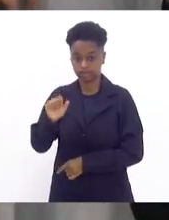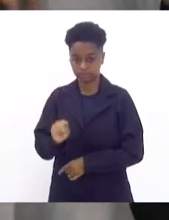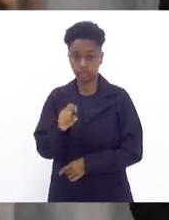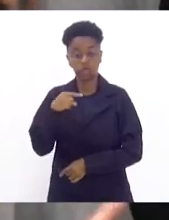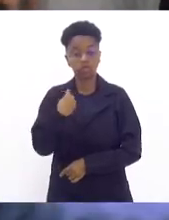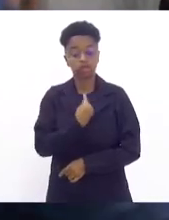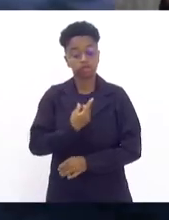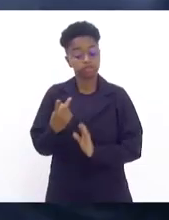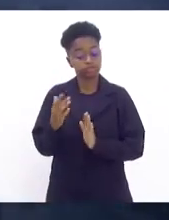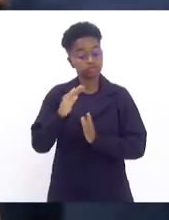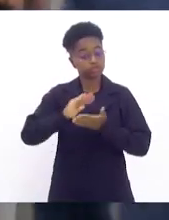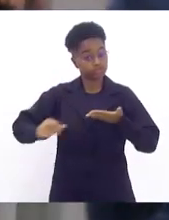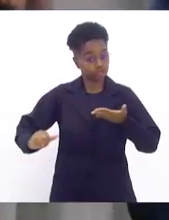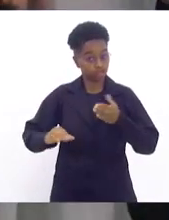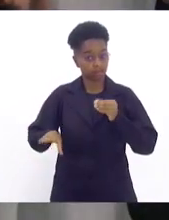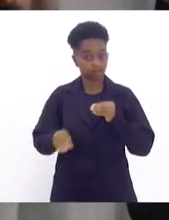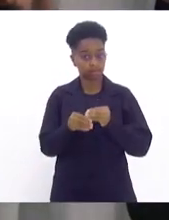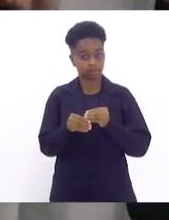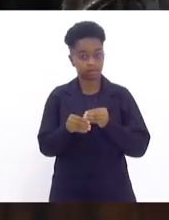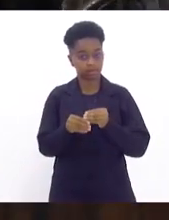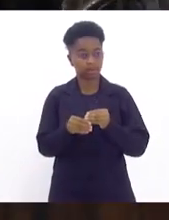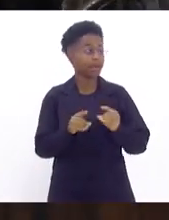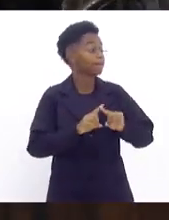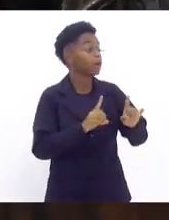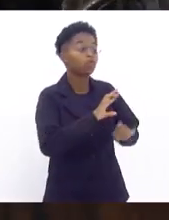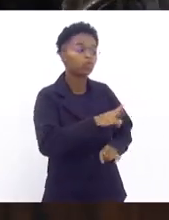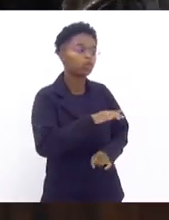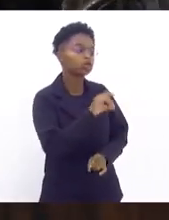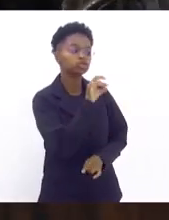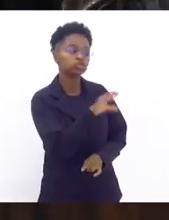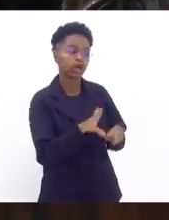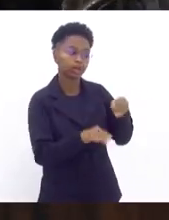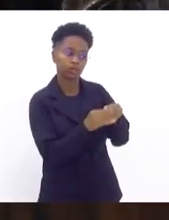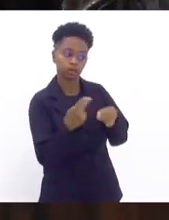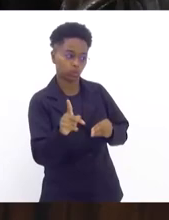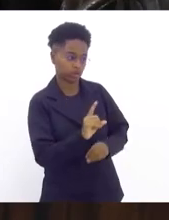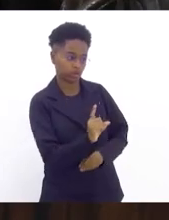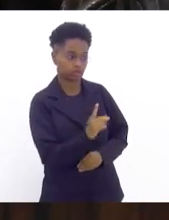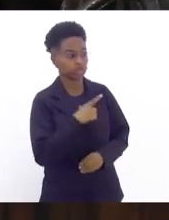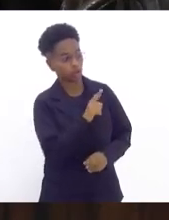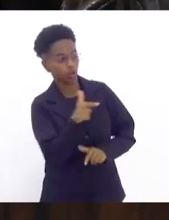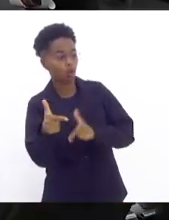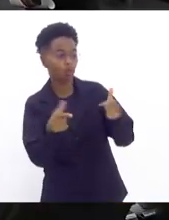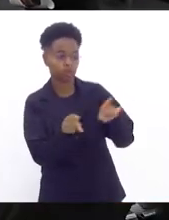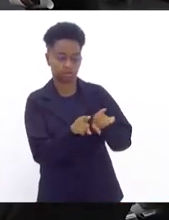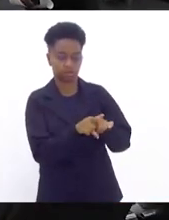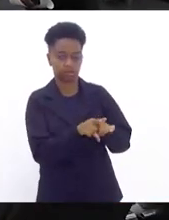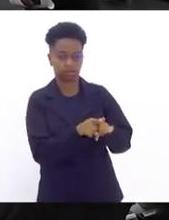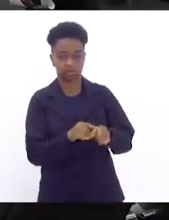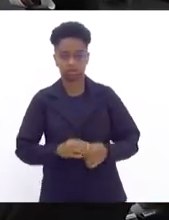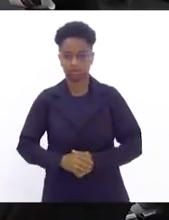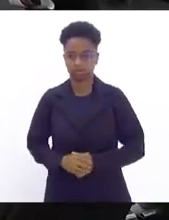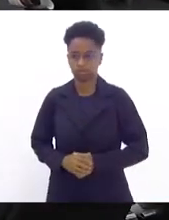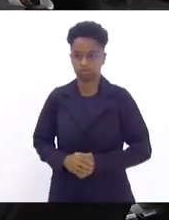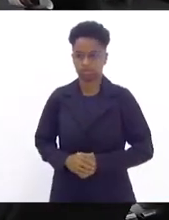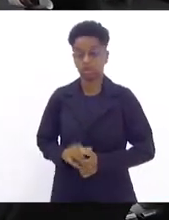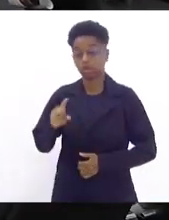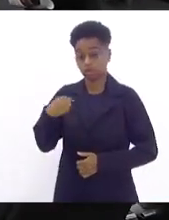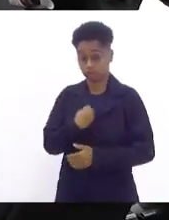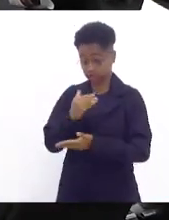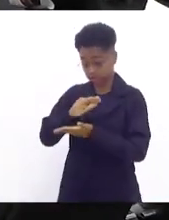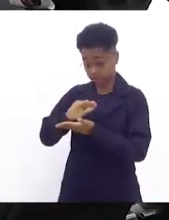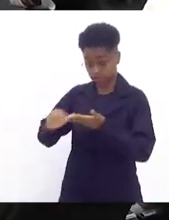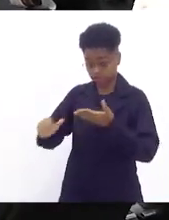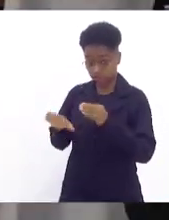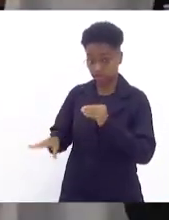retiraríamos as emendas. Mas não são só as emendas de Vossa Excelência, tem outras emendas. A gente retiraria